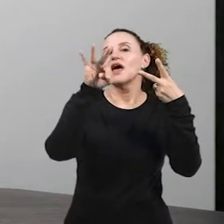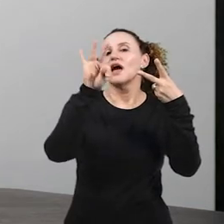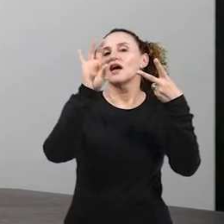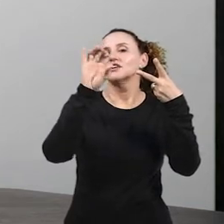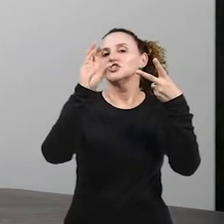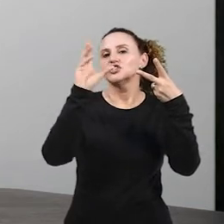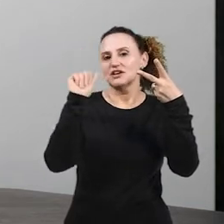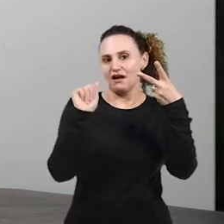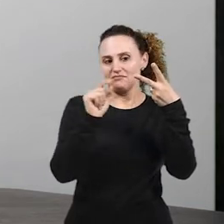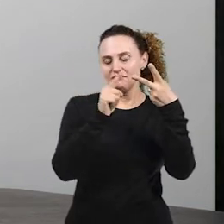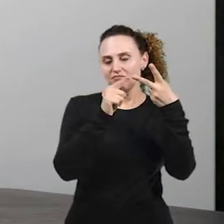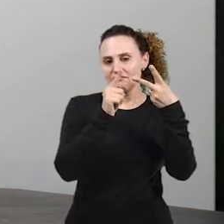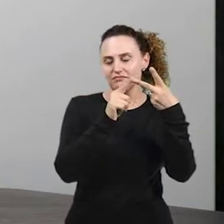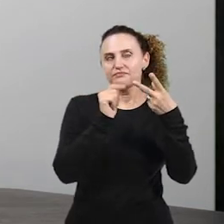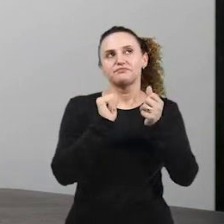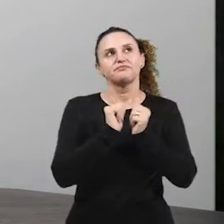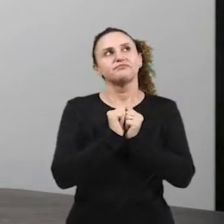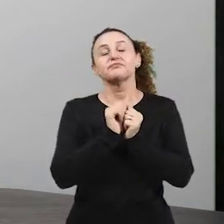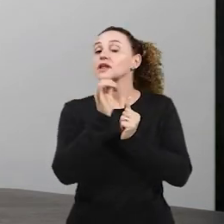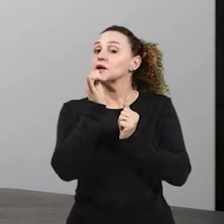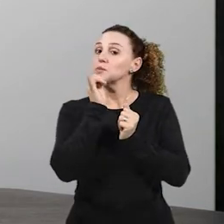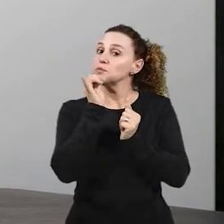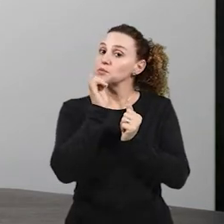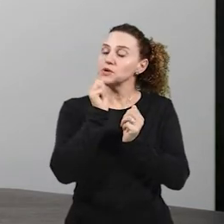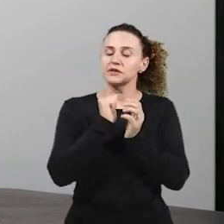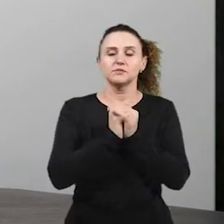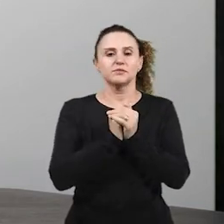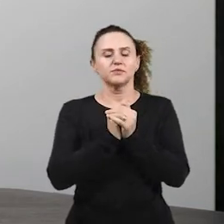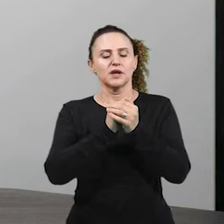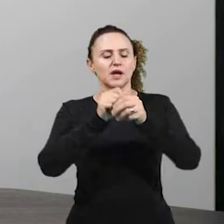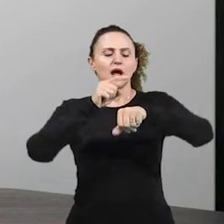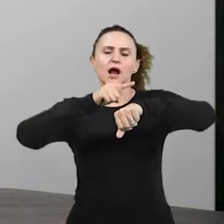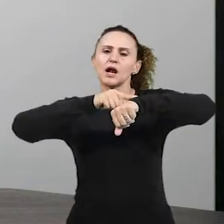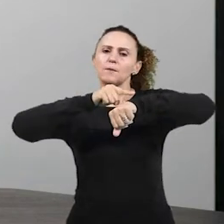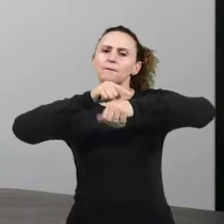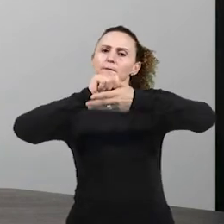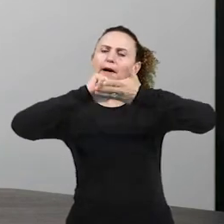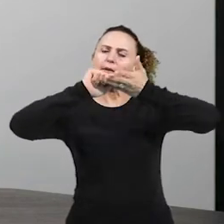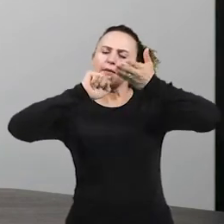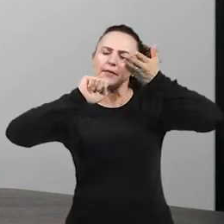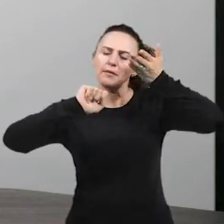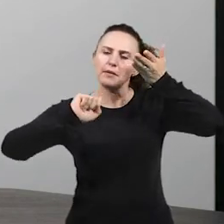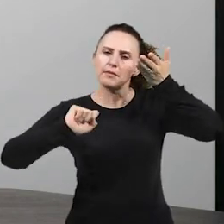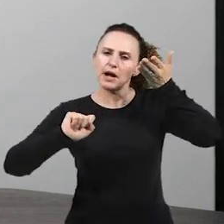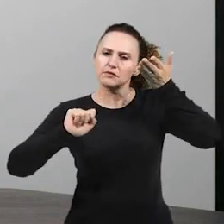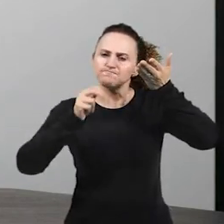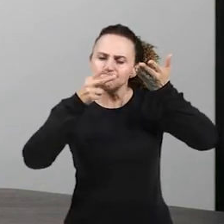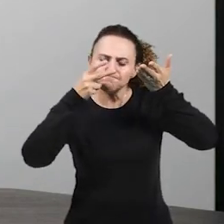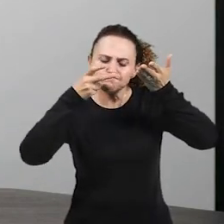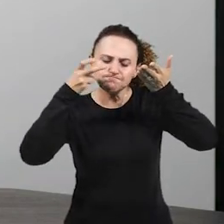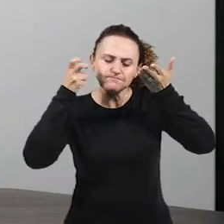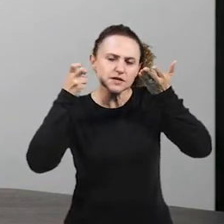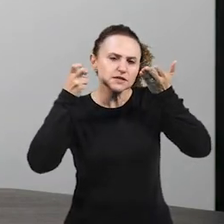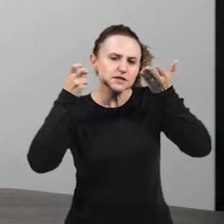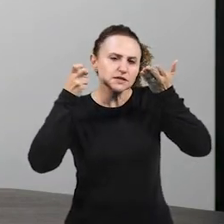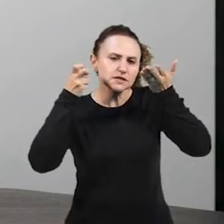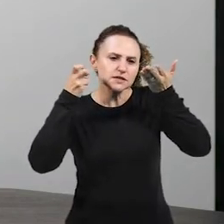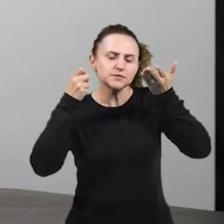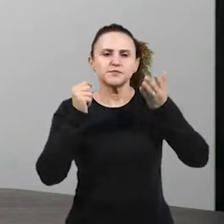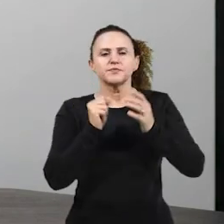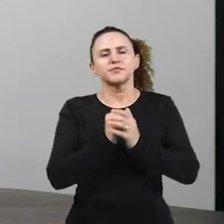é por exemplo na hora de o aluno escrever vocês vão perceber que a